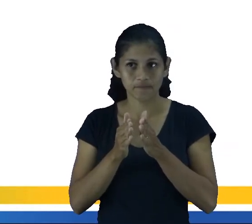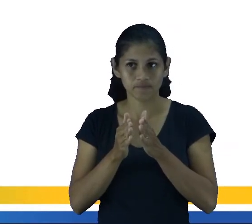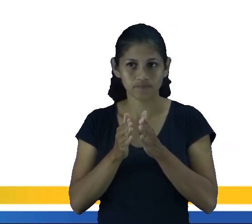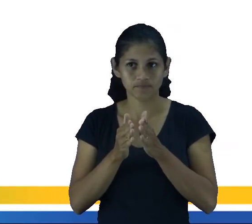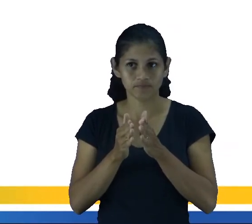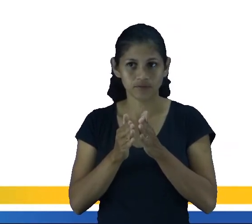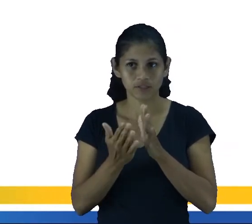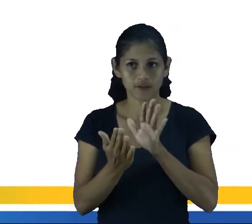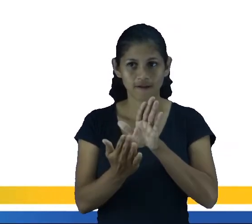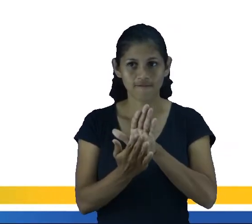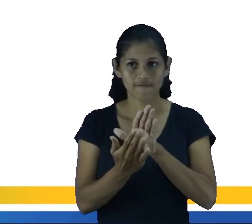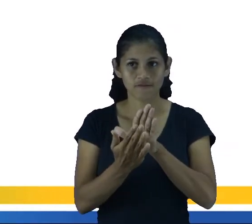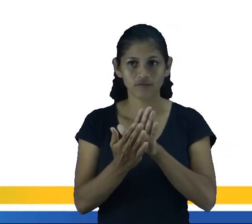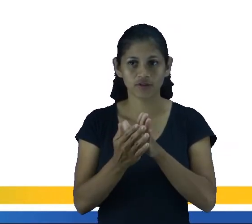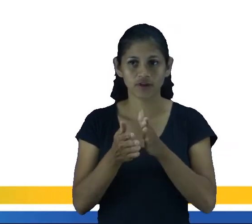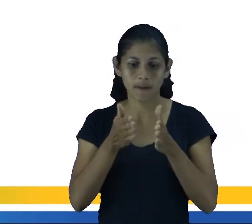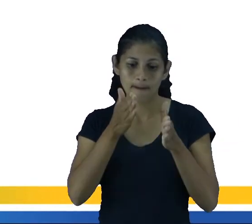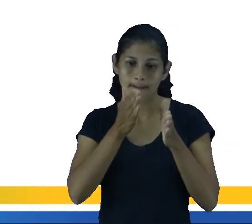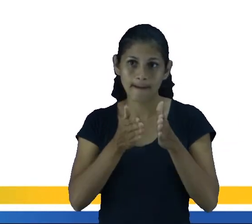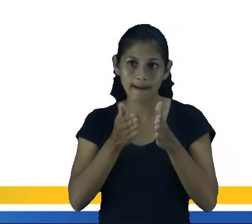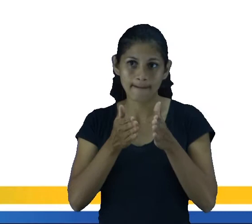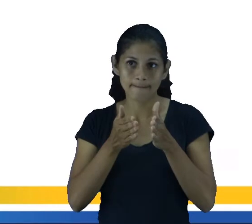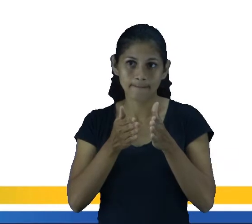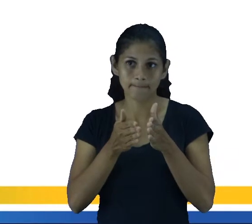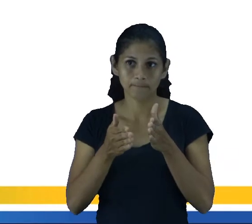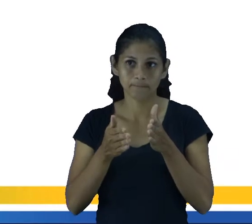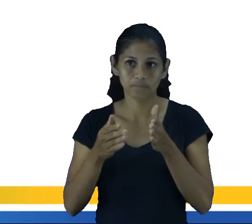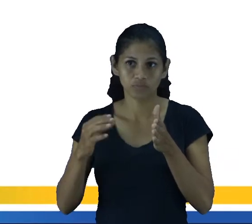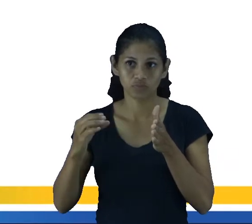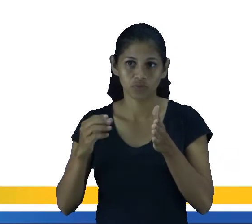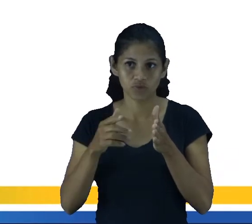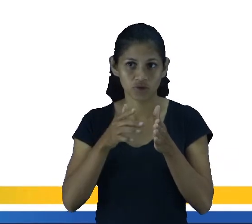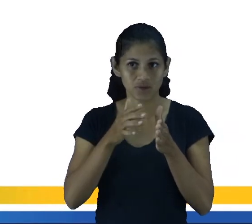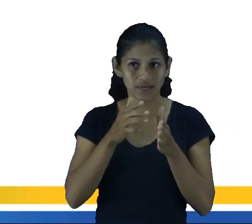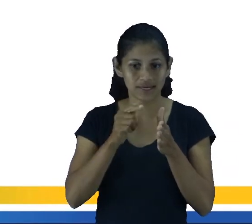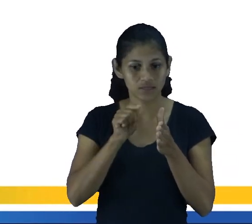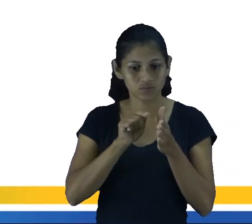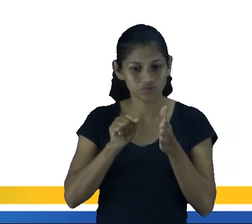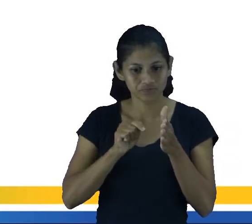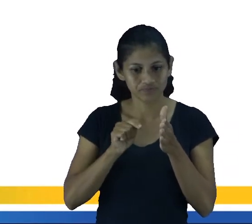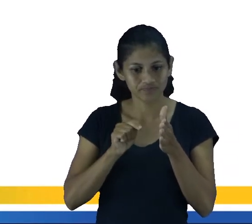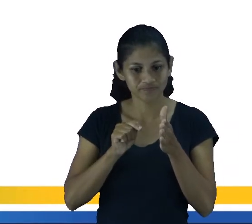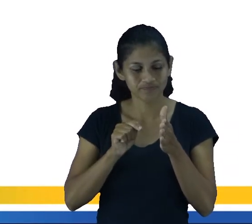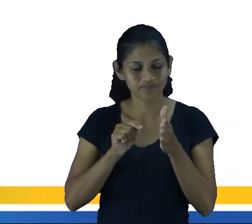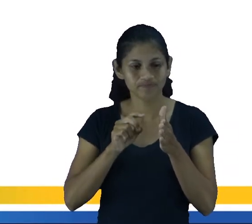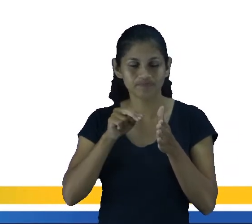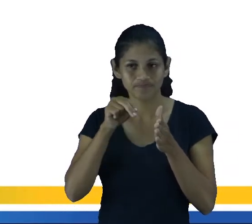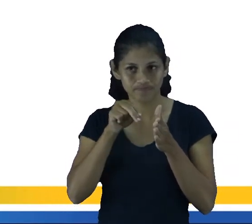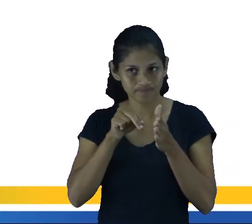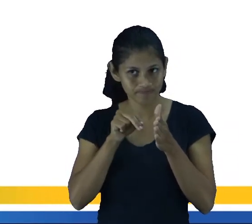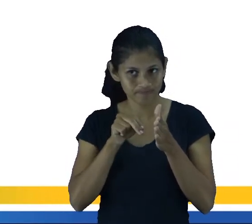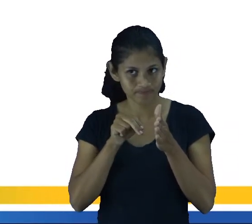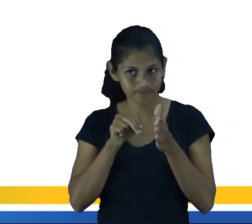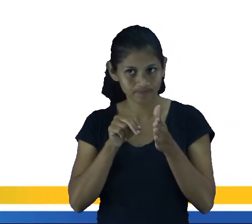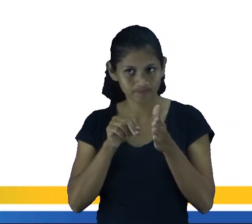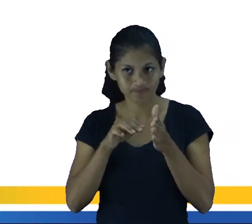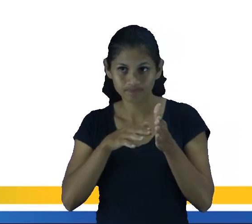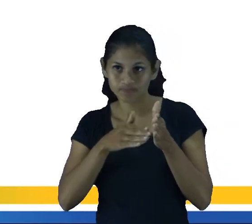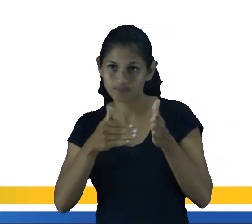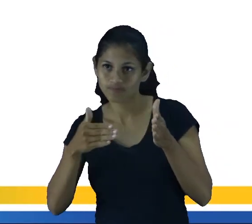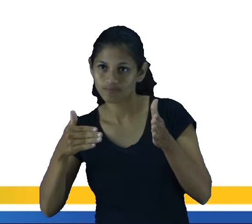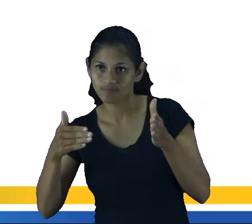cobre. Então, né, através aqui dessa fila de reatividade, a gente entende, a gente encontra aqui que o zinco ele é